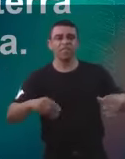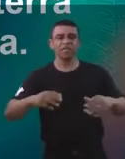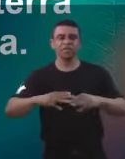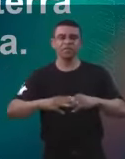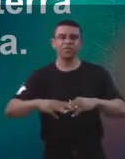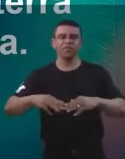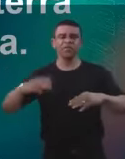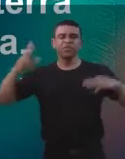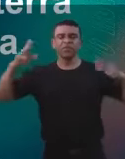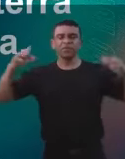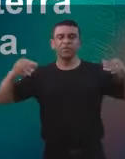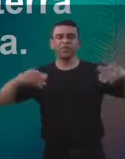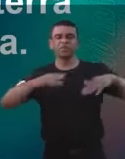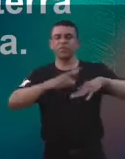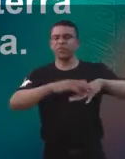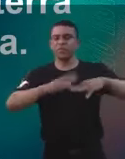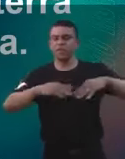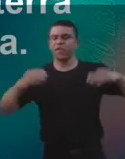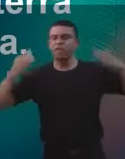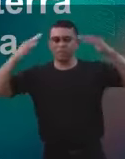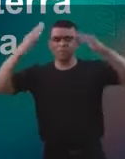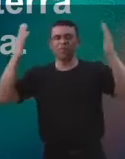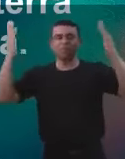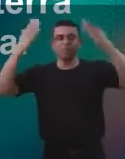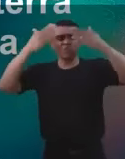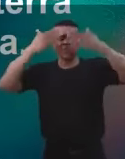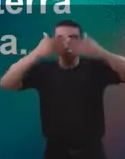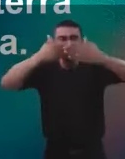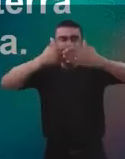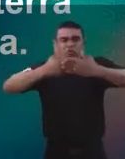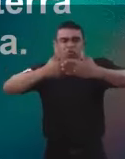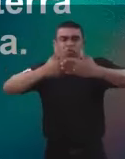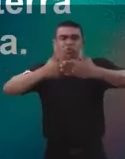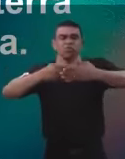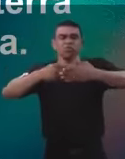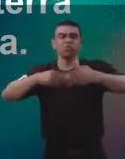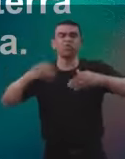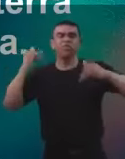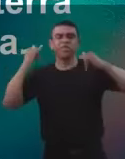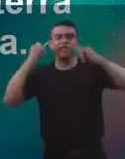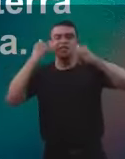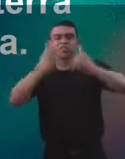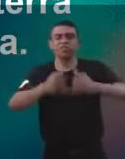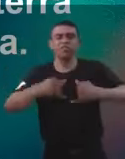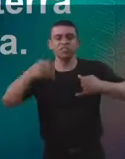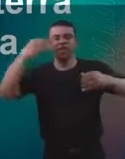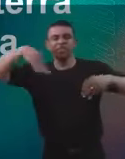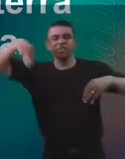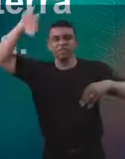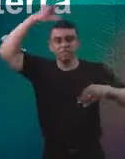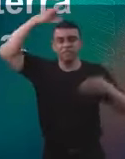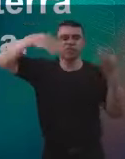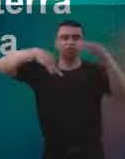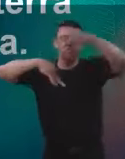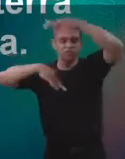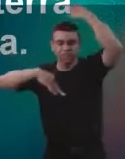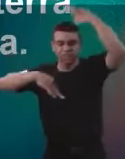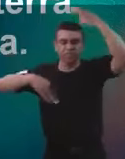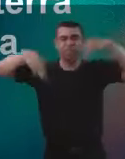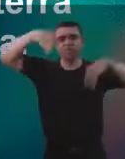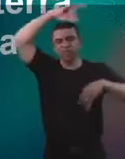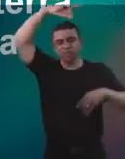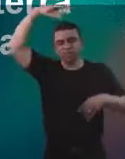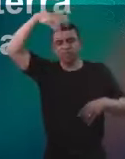outros: Santo, Santo, Santo, Santo é o Senhor dos Exércitos. Ei,